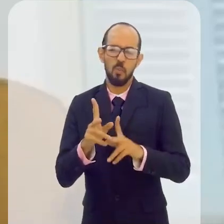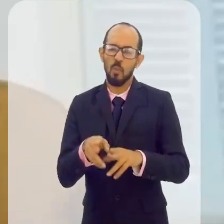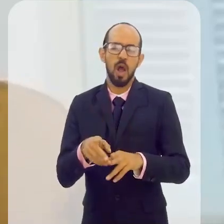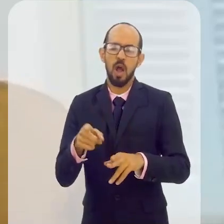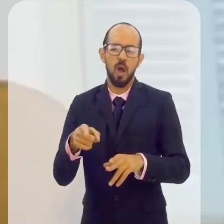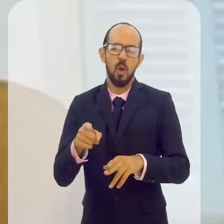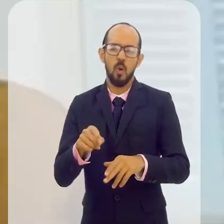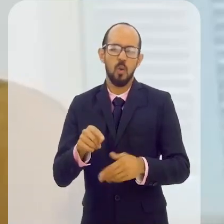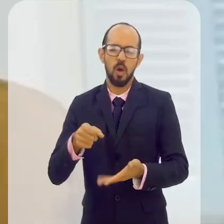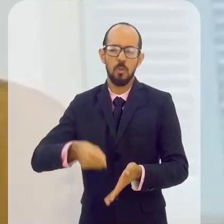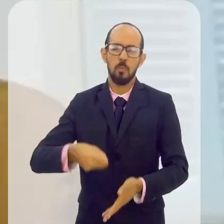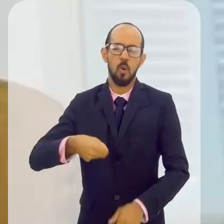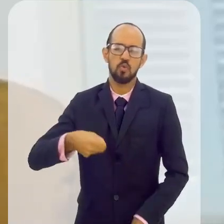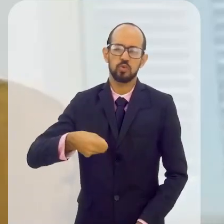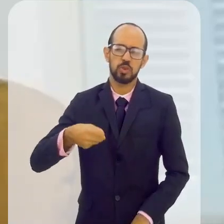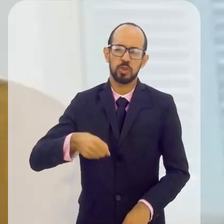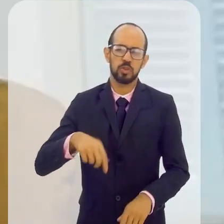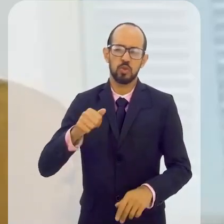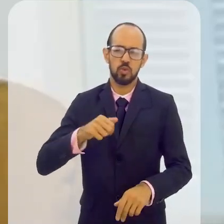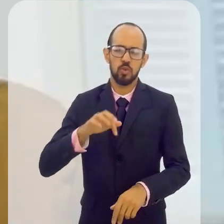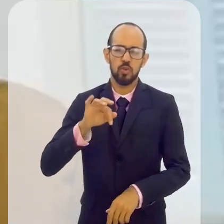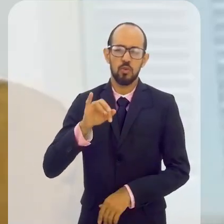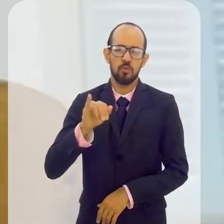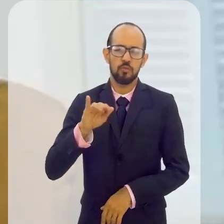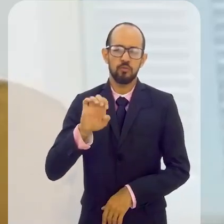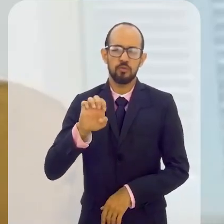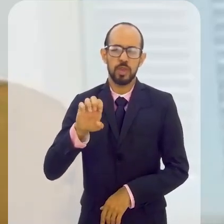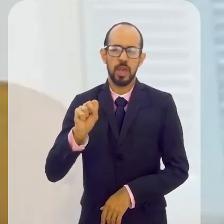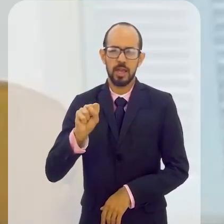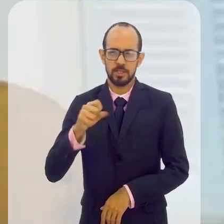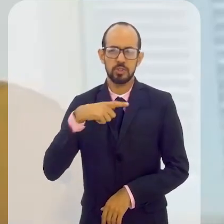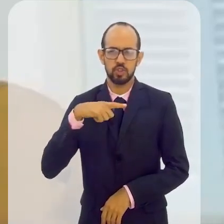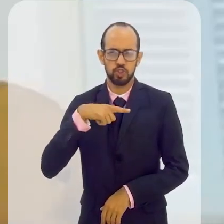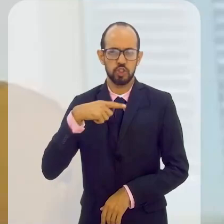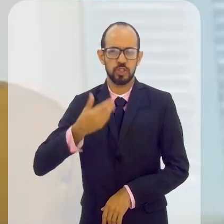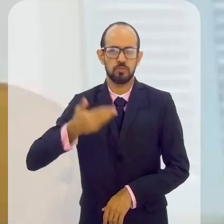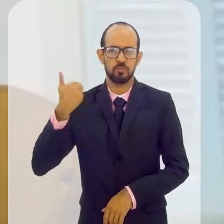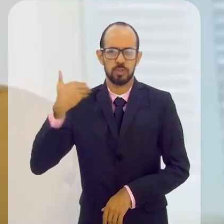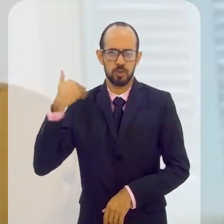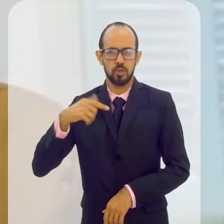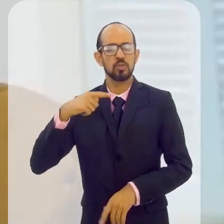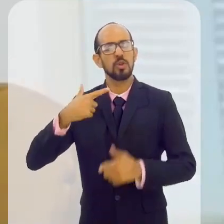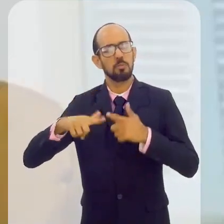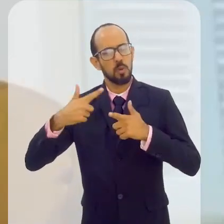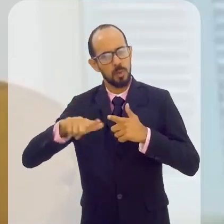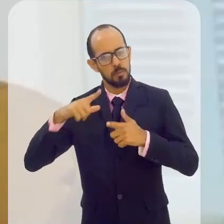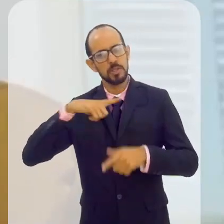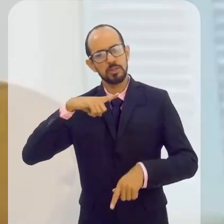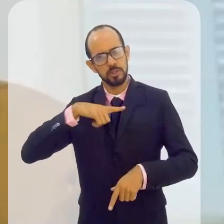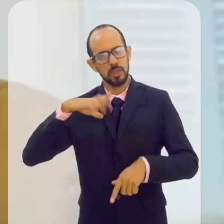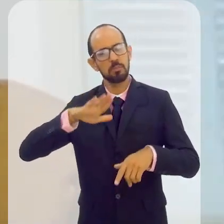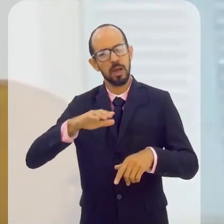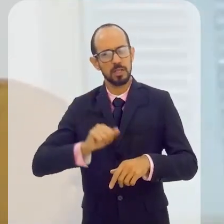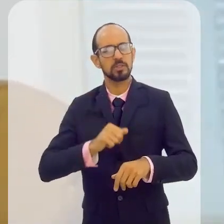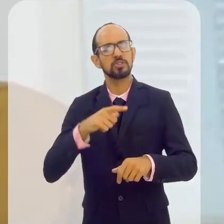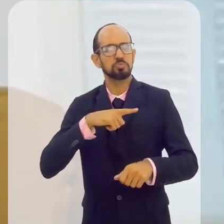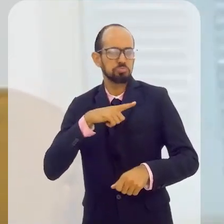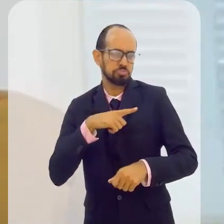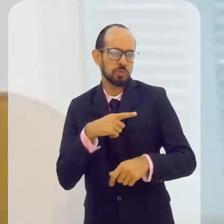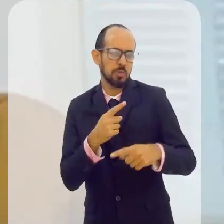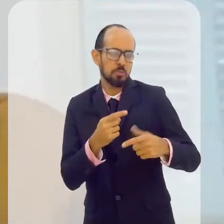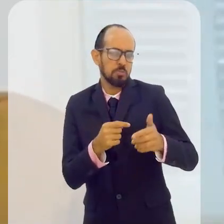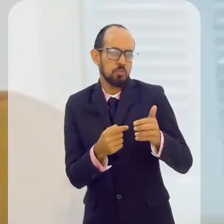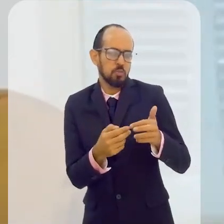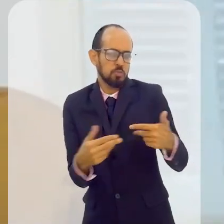nem perto de bolsas que o FIES regulou, com seus problemas e vantagens. Eu acho que a gente pode, né, aprofundar